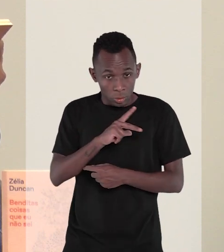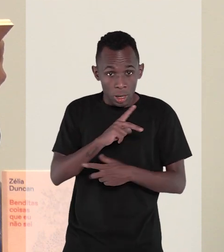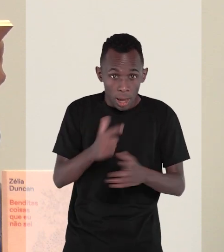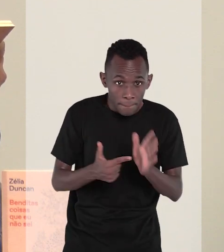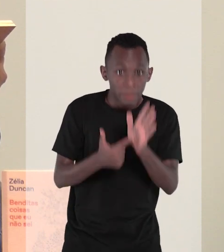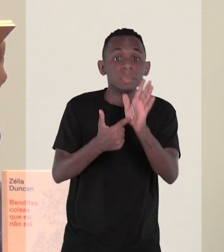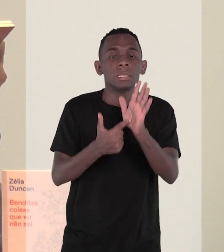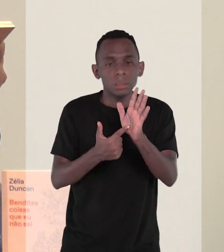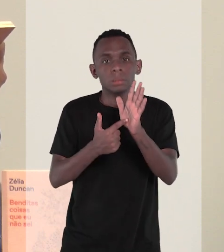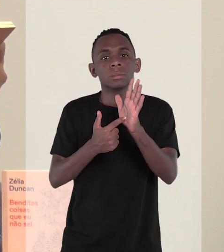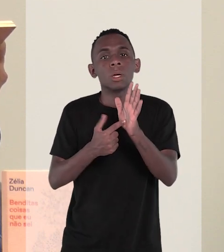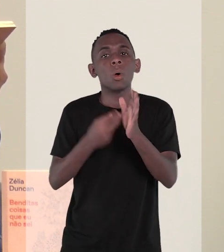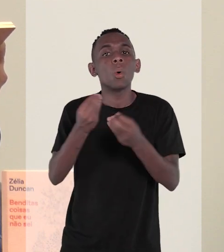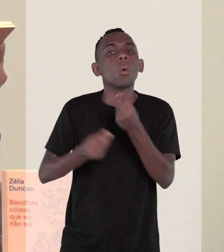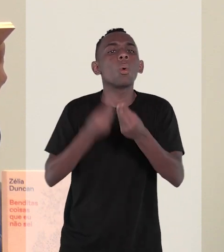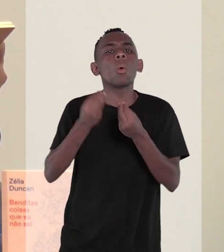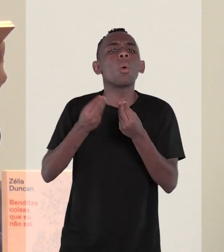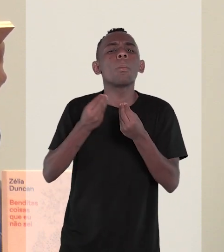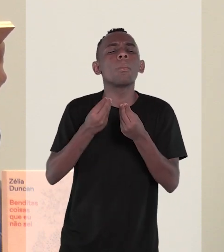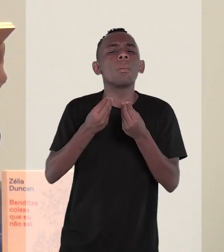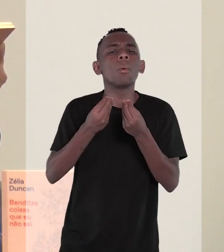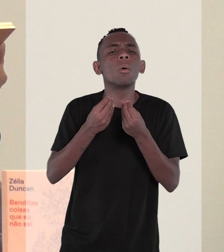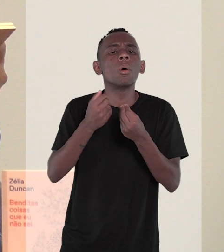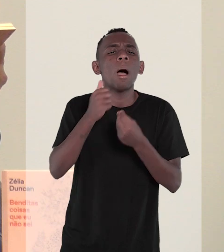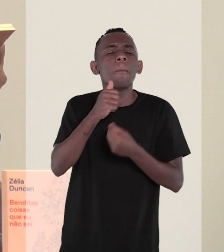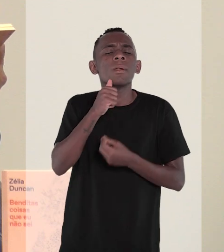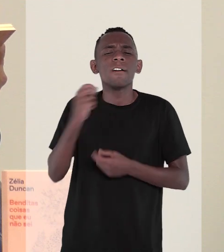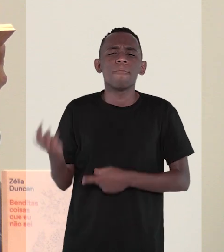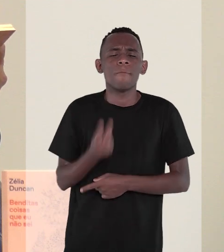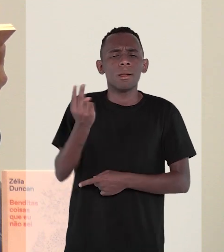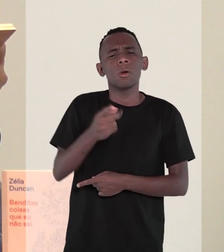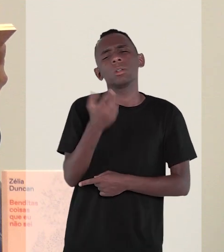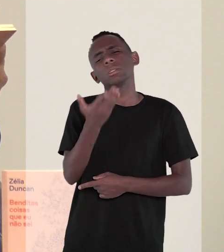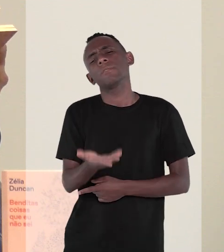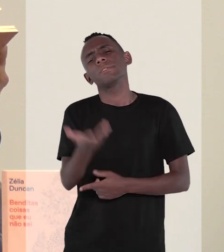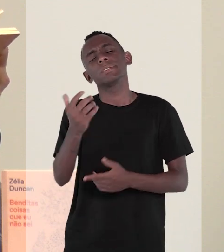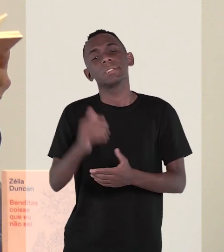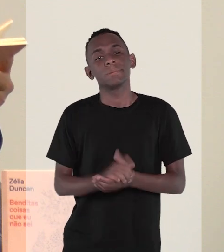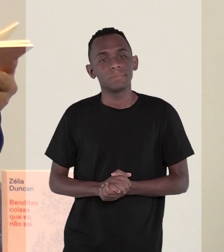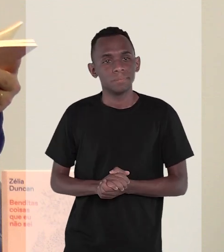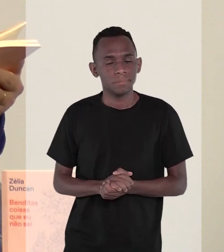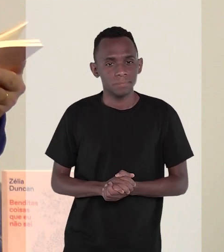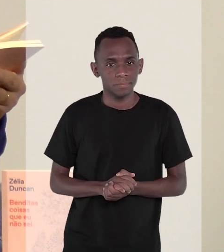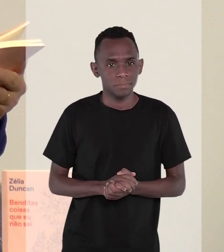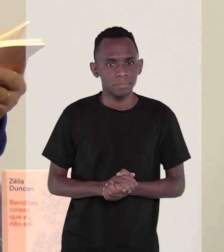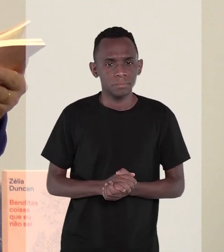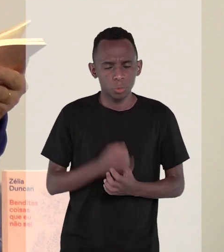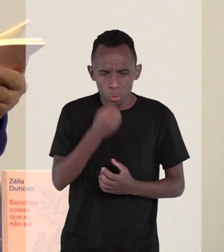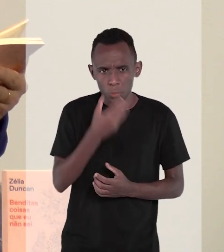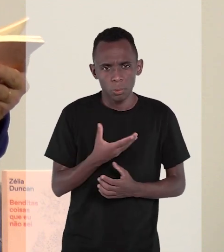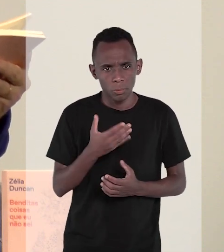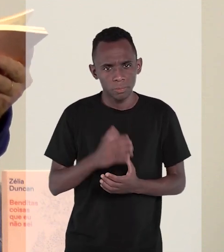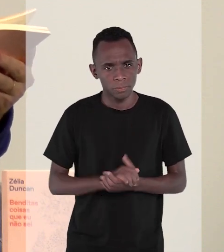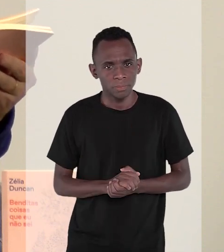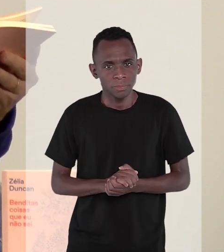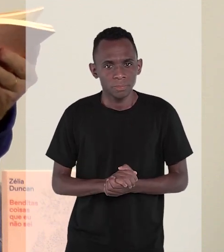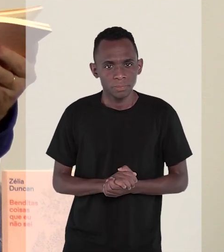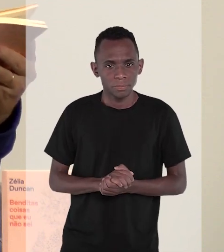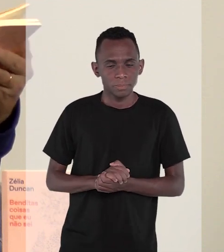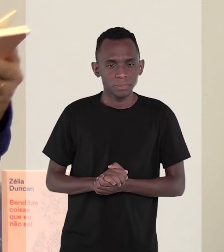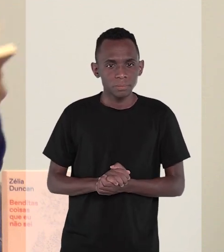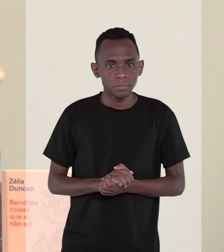íntimos, até revelam mais ainda a mulher valiosa que você é. Muito lindo. Viu como é bom chamar uma amiga para escrever? Muito